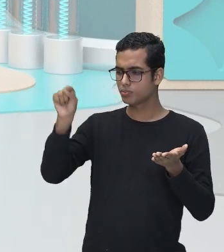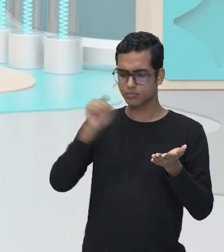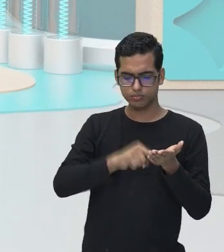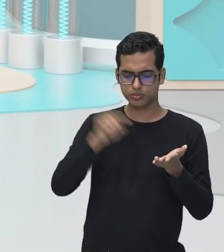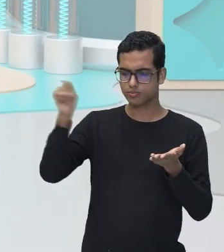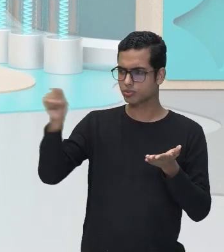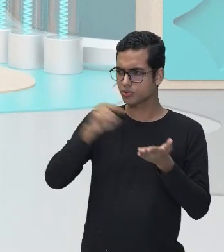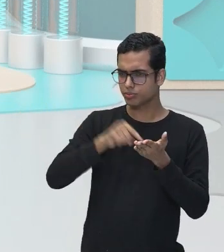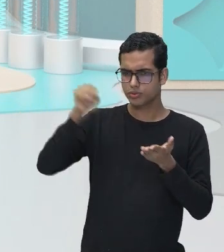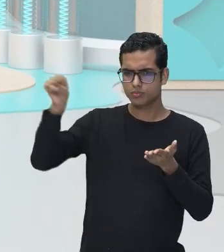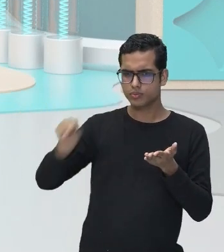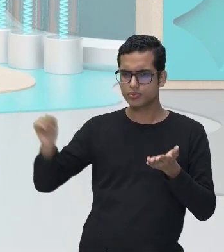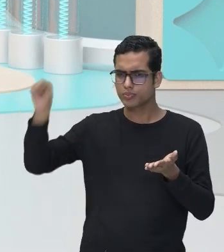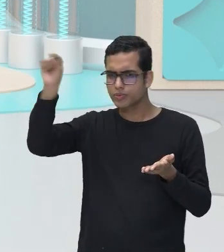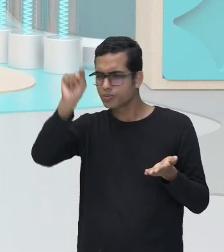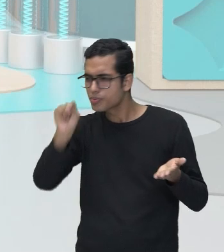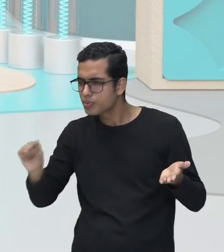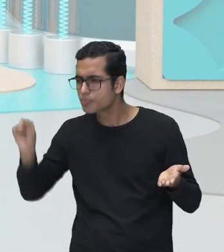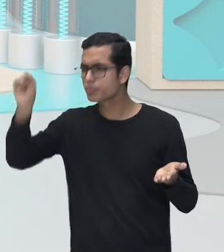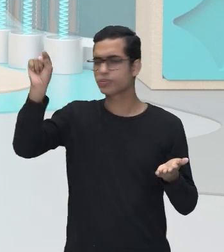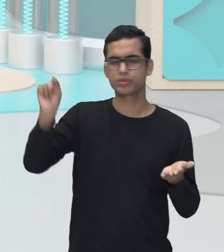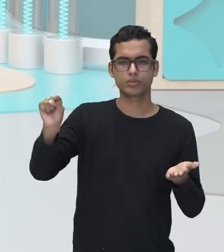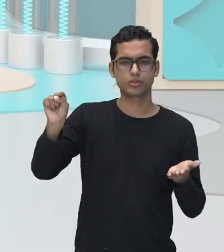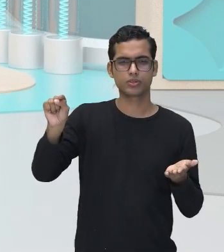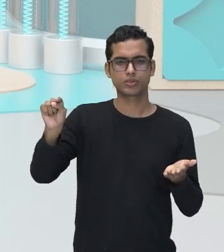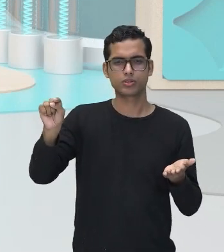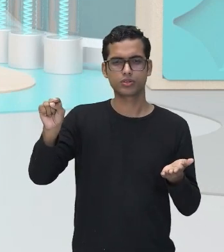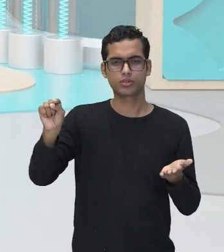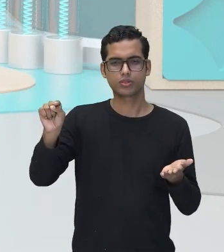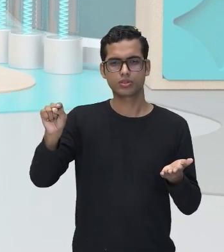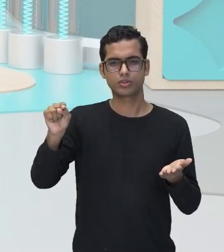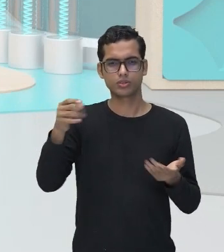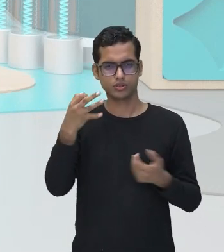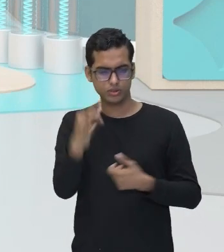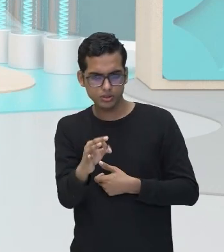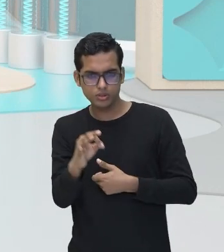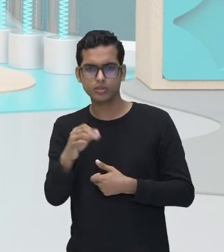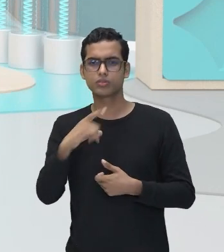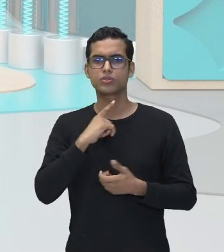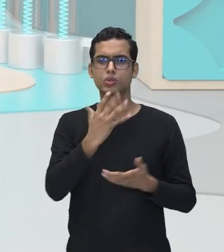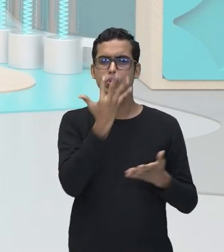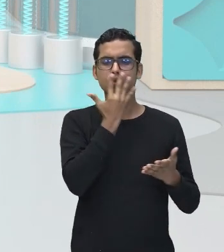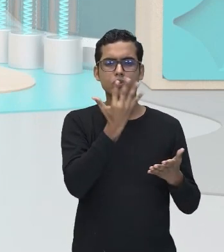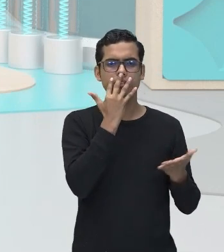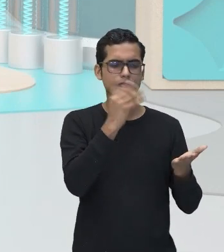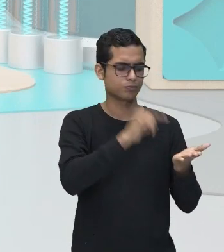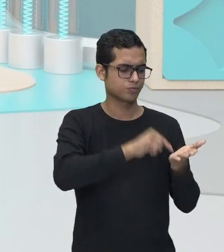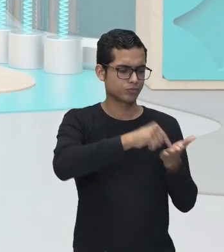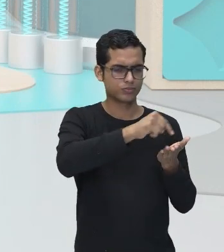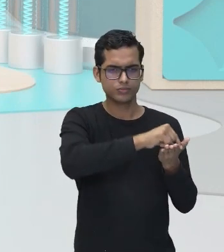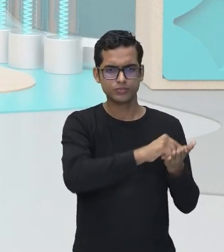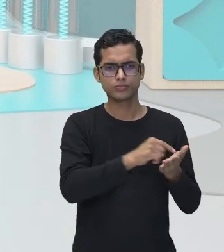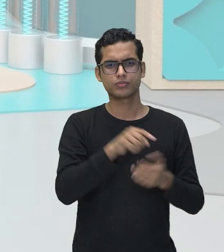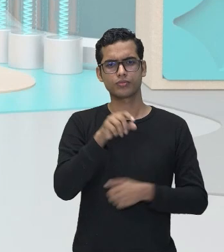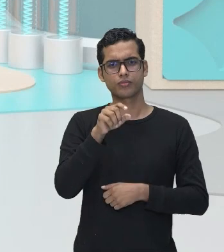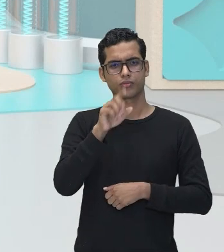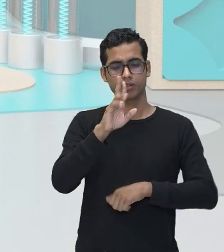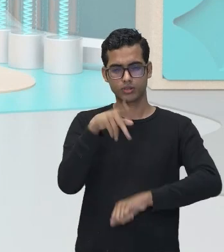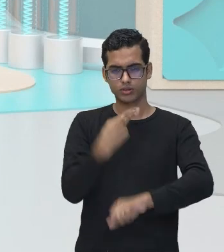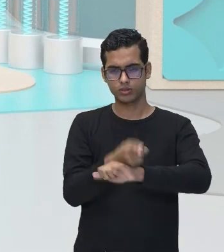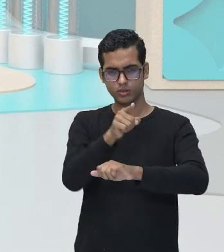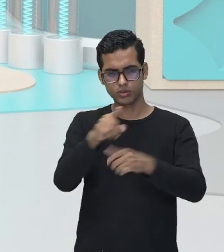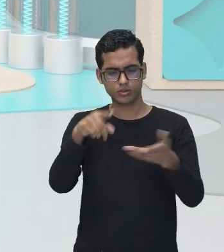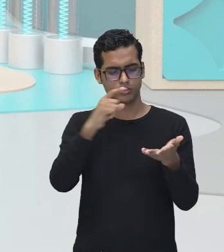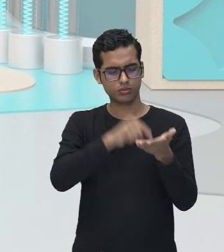perceber que ele foi feito com tintas, com manchas de tinta, mas se você se afastar, você